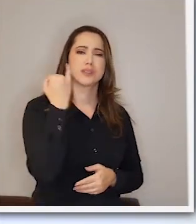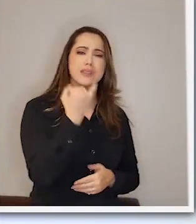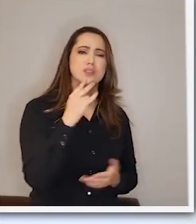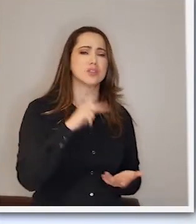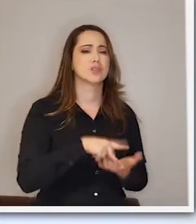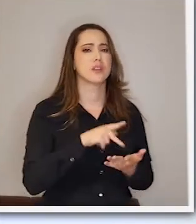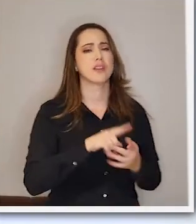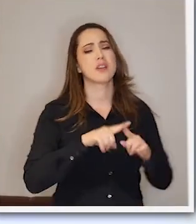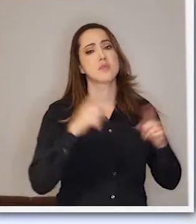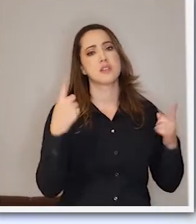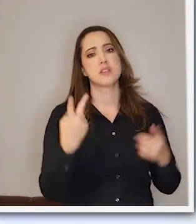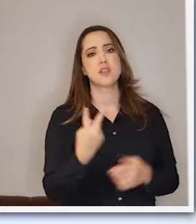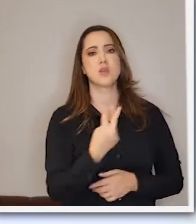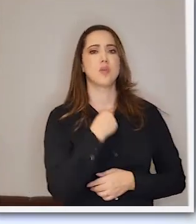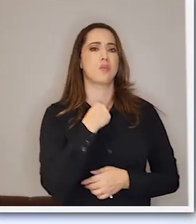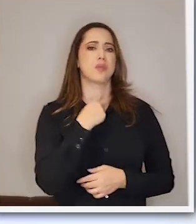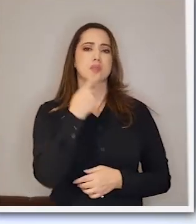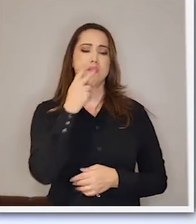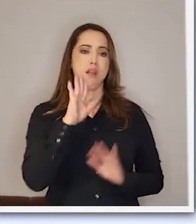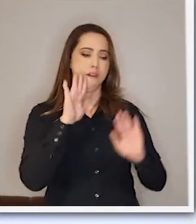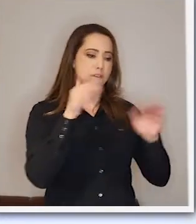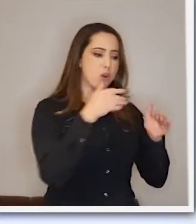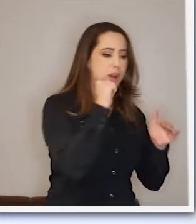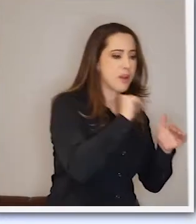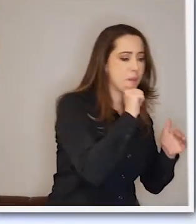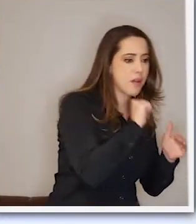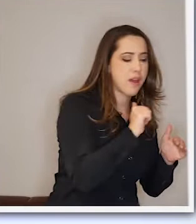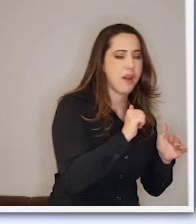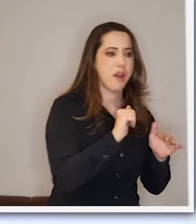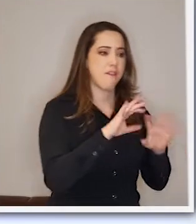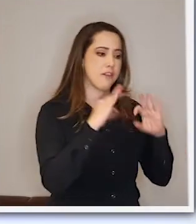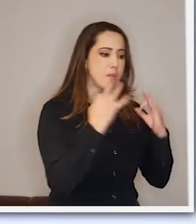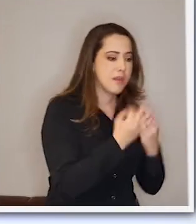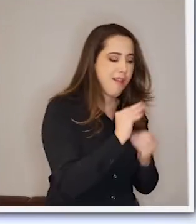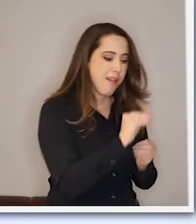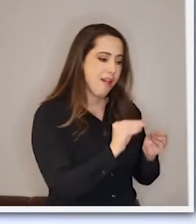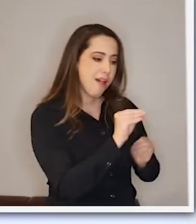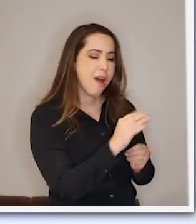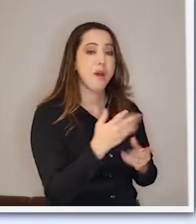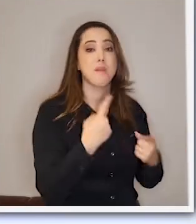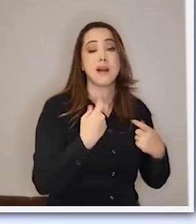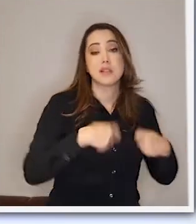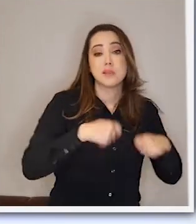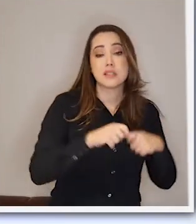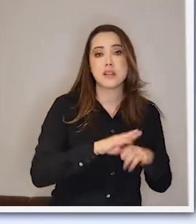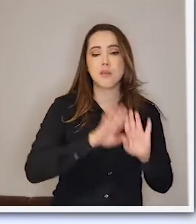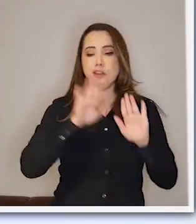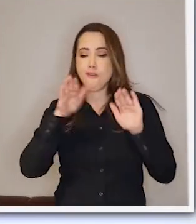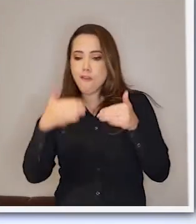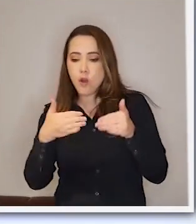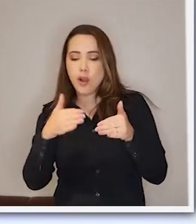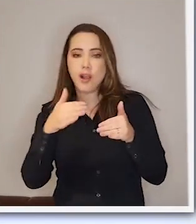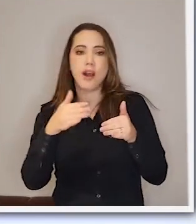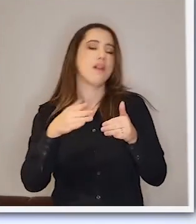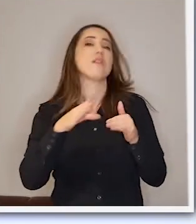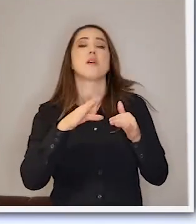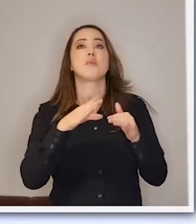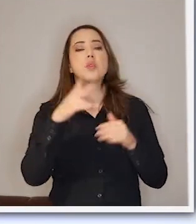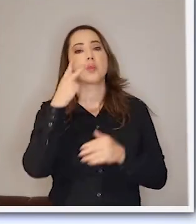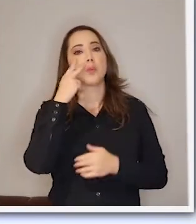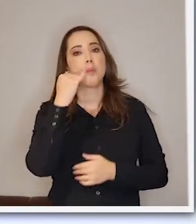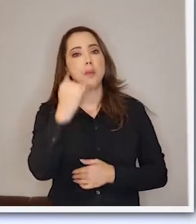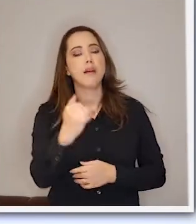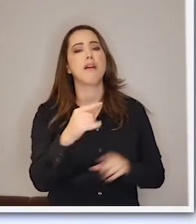extremamente importante. Só que eu não posso falar só de um lado e não defender o outro. Para eu defender a família, Beto, eu preciso falar de políticas públicas para